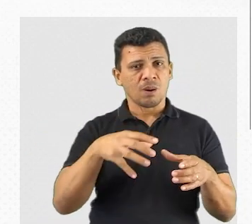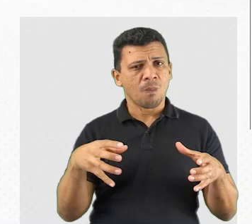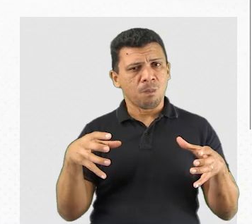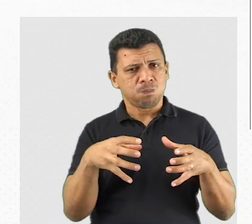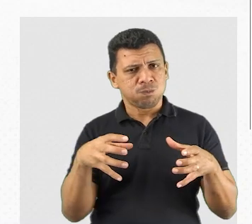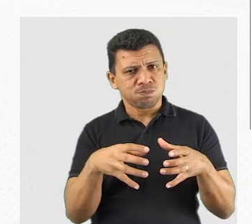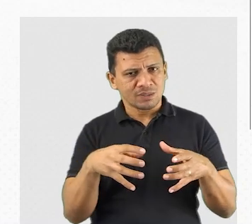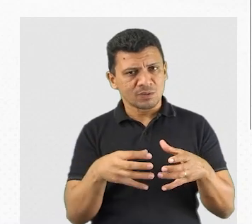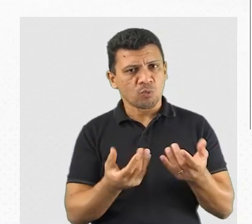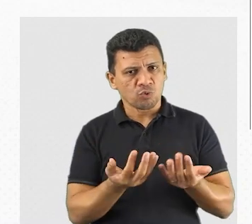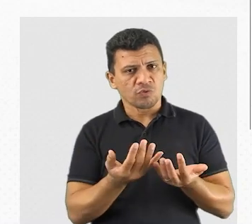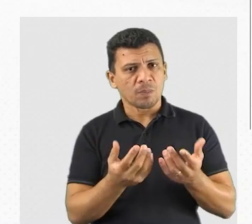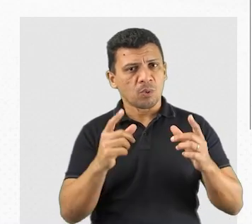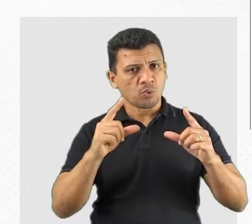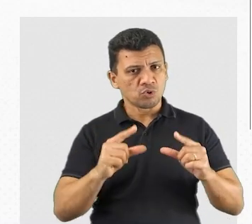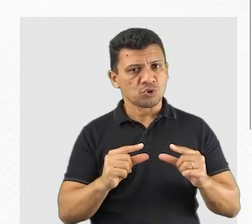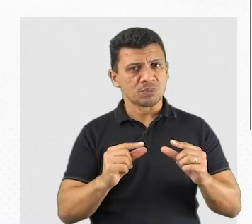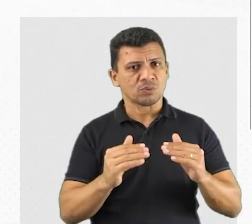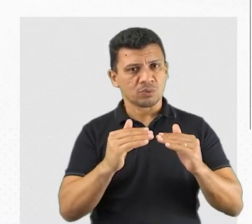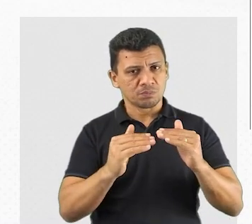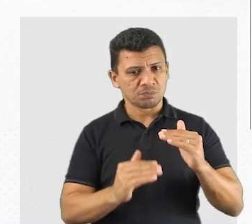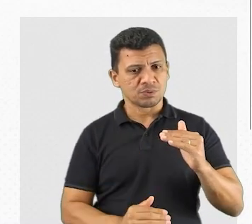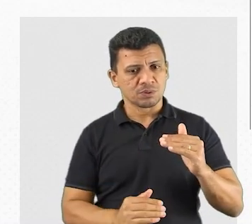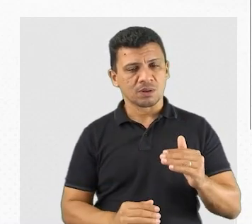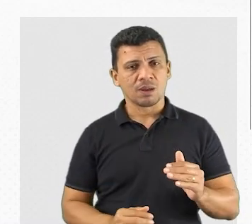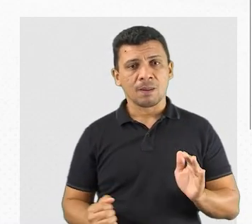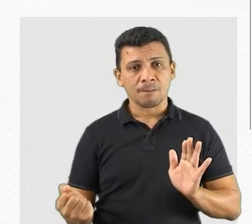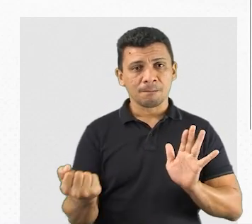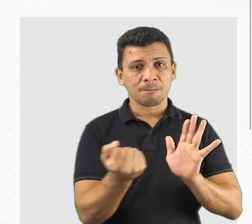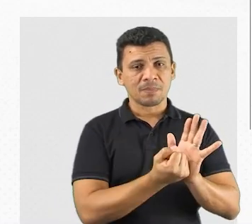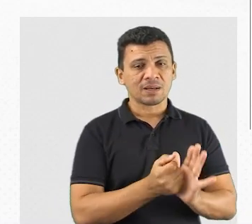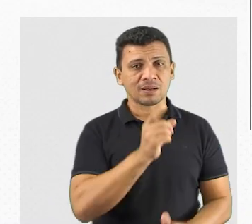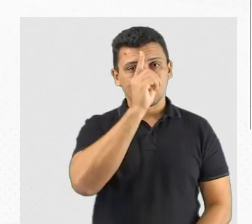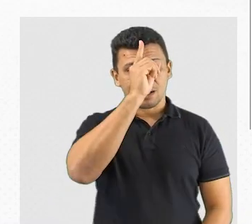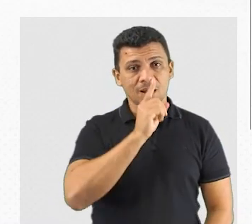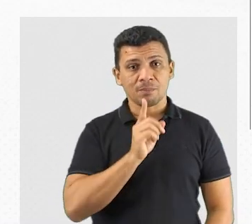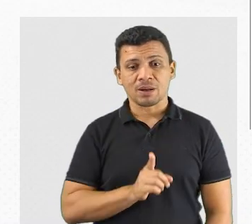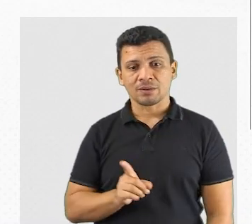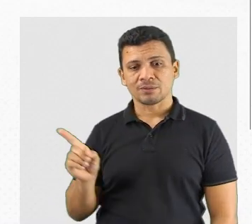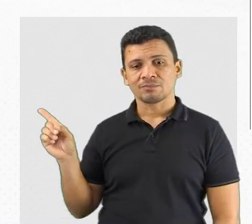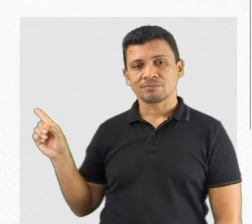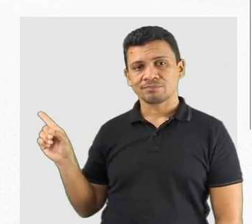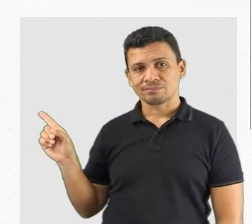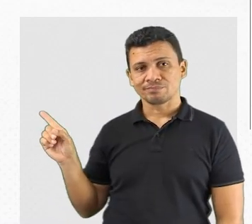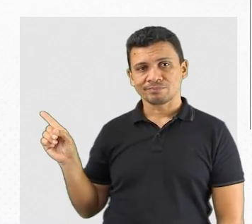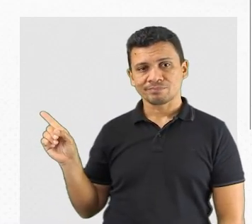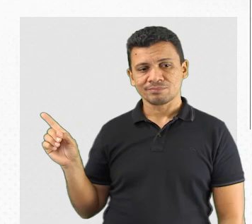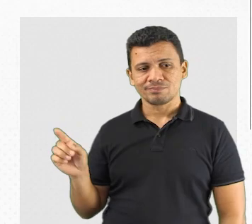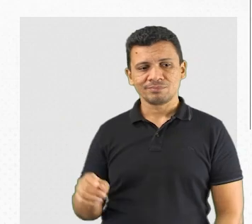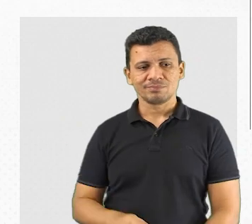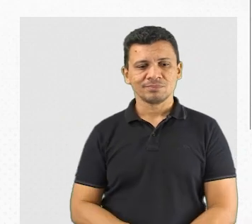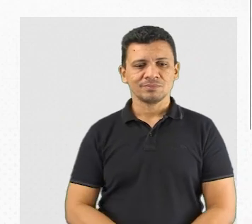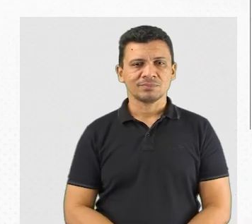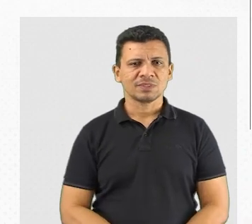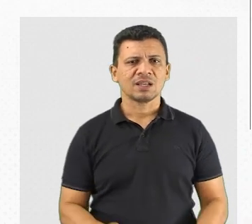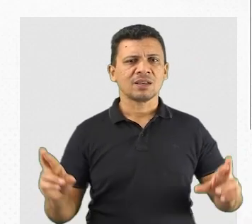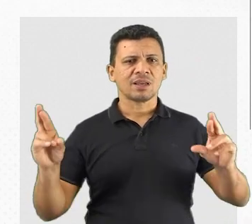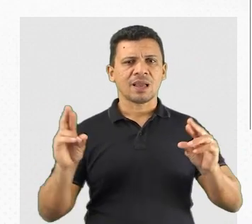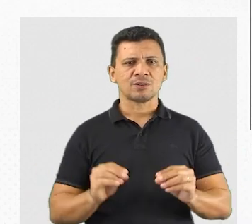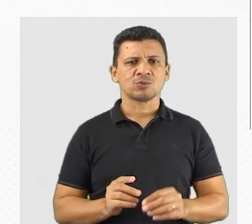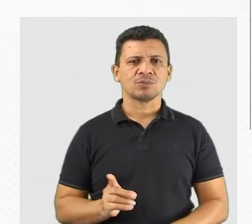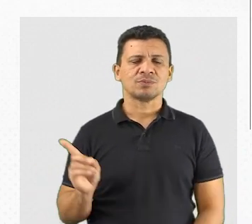de vapor. Aí eu vou marcar aqui com o nosso pincelzinho aqui amarelo, ó, que é para você não esquecer, ó. Então, em resumo,